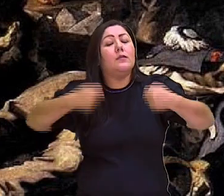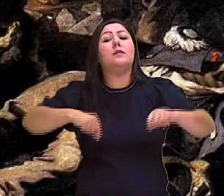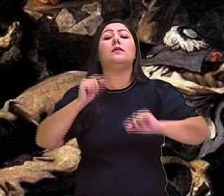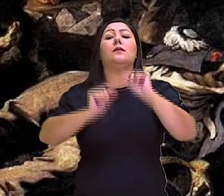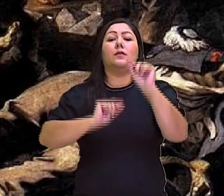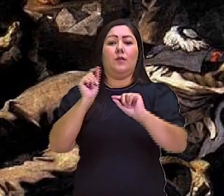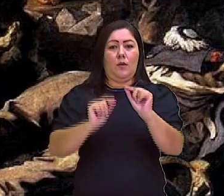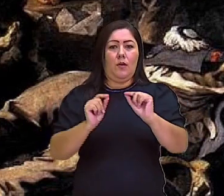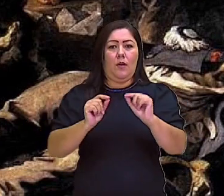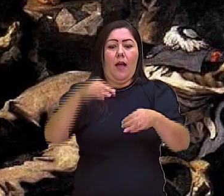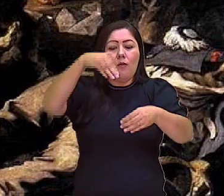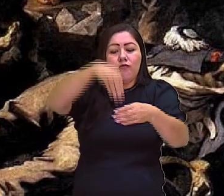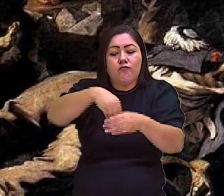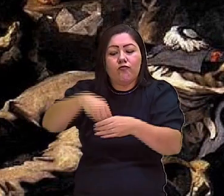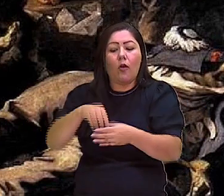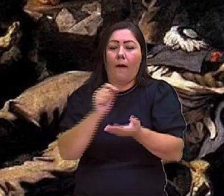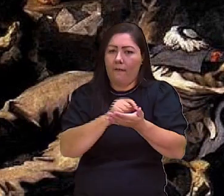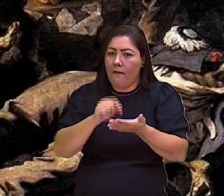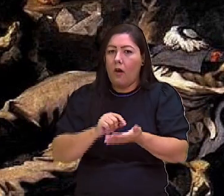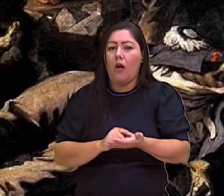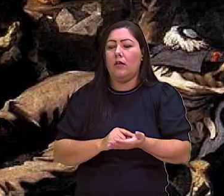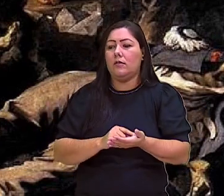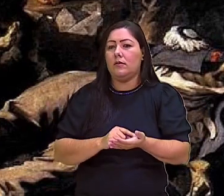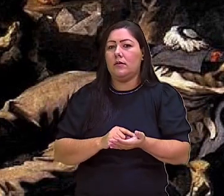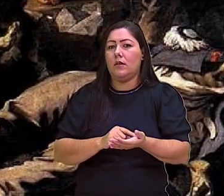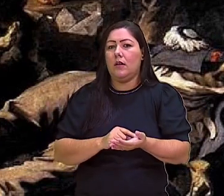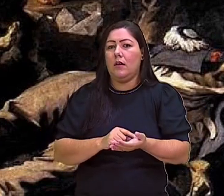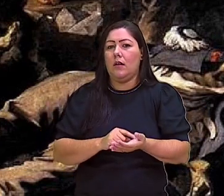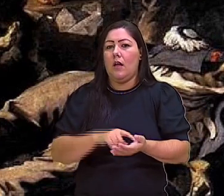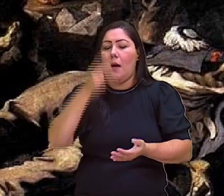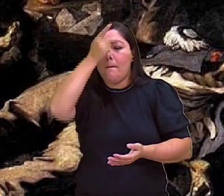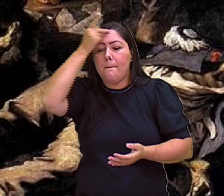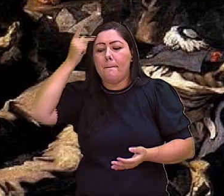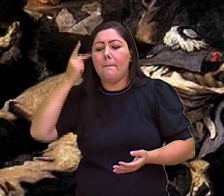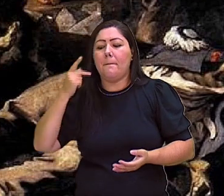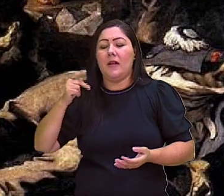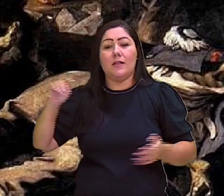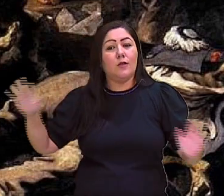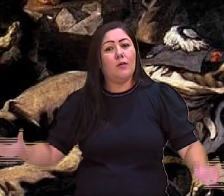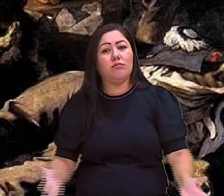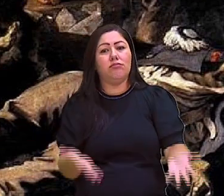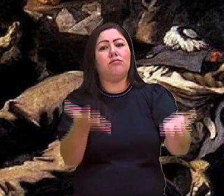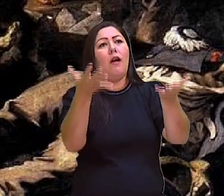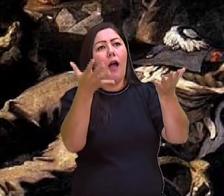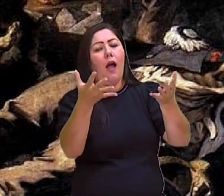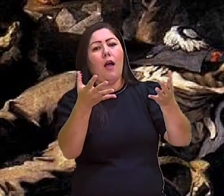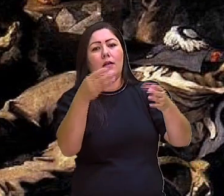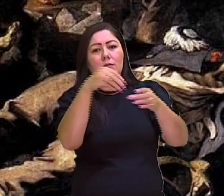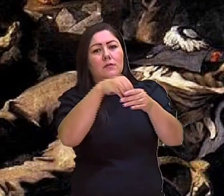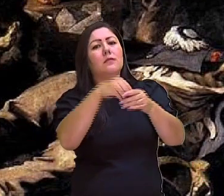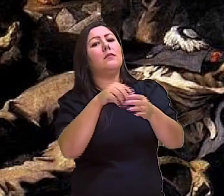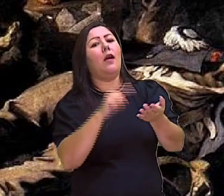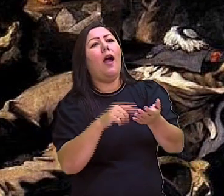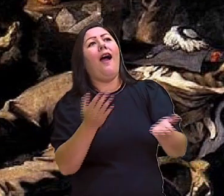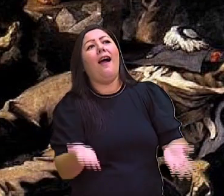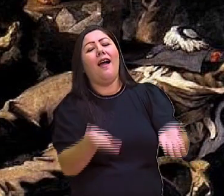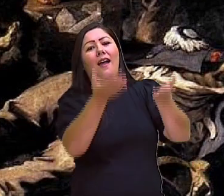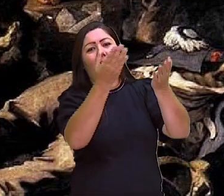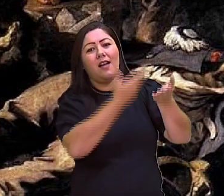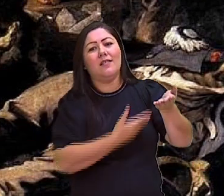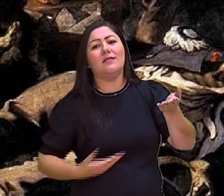eleição, uma justiça e um julgamento onde o indivíduo tem os seus direitos